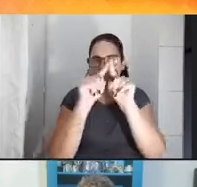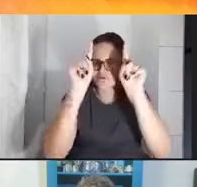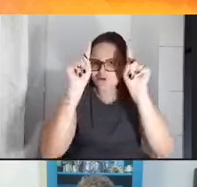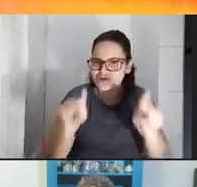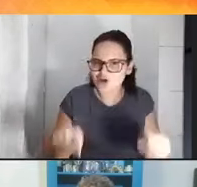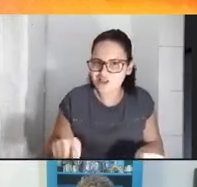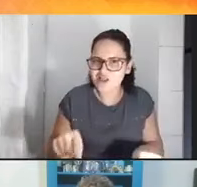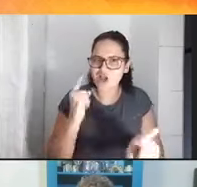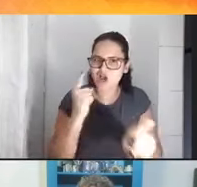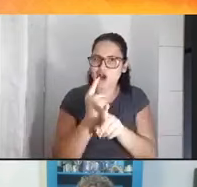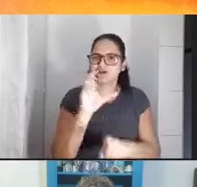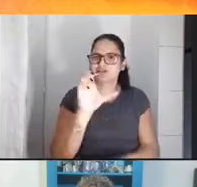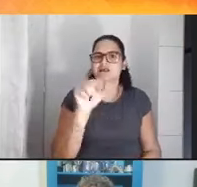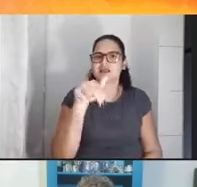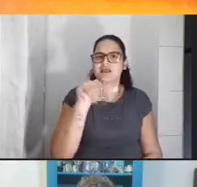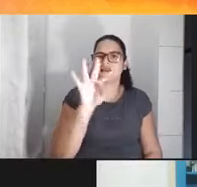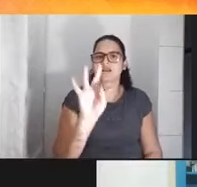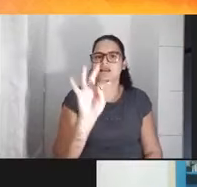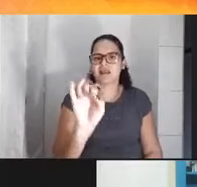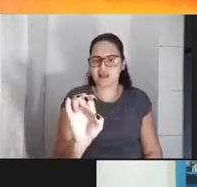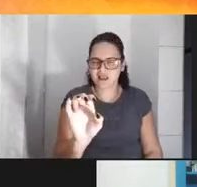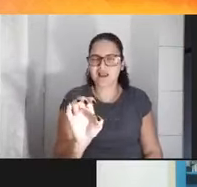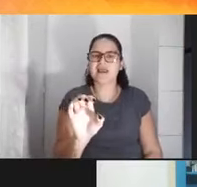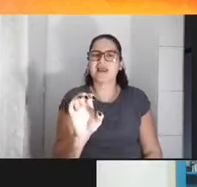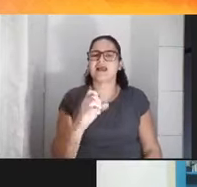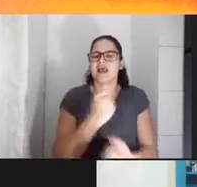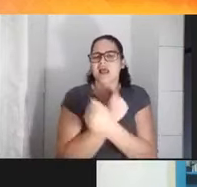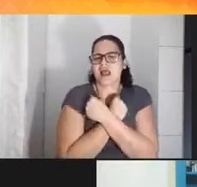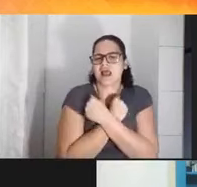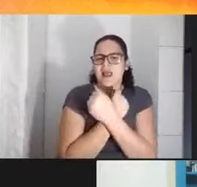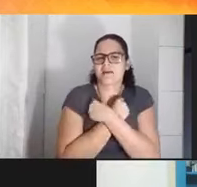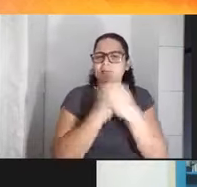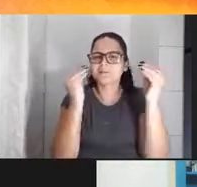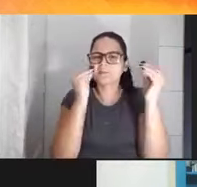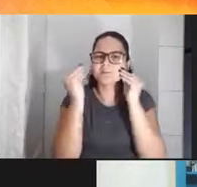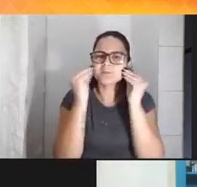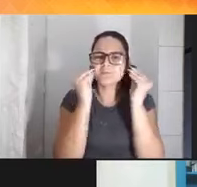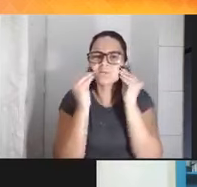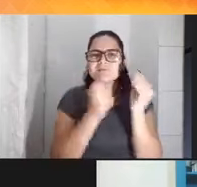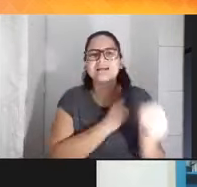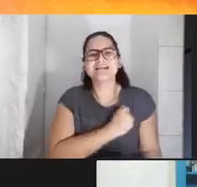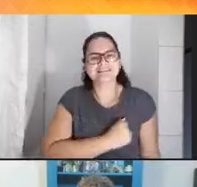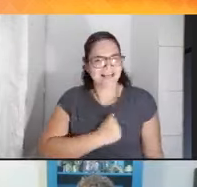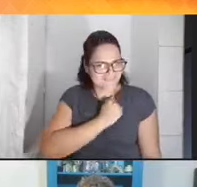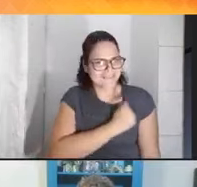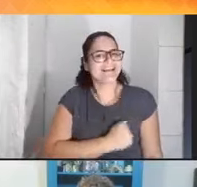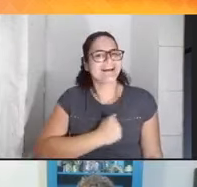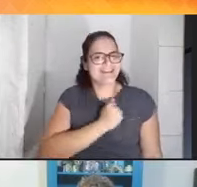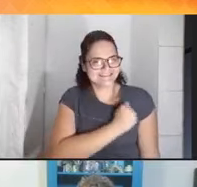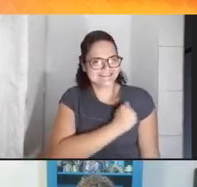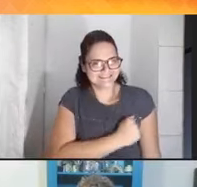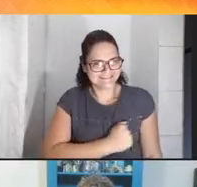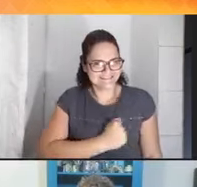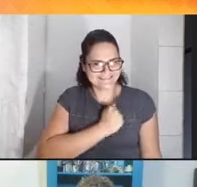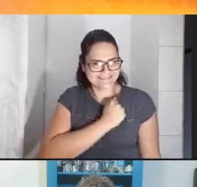CNTE, né? E a gente possa se abraçar e se beijar muito, porque eu estou com muita saudade.